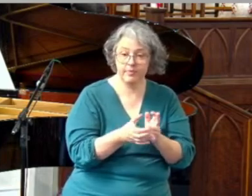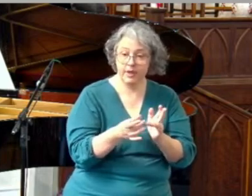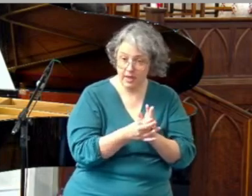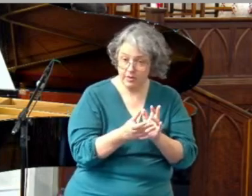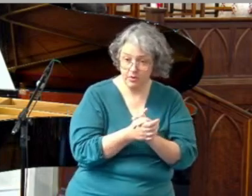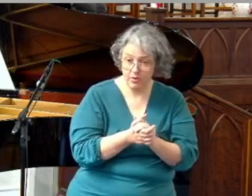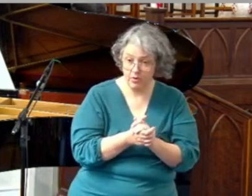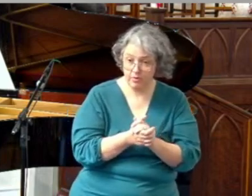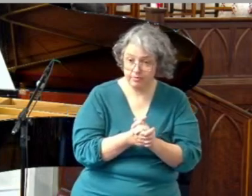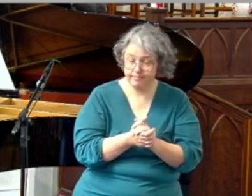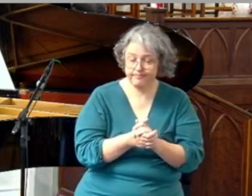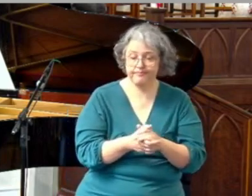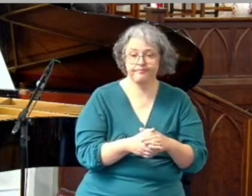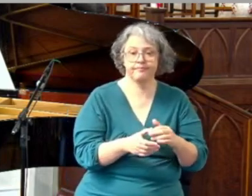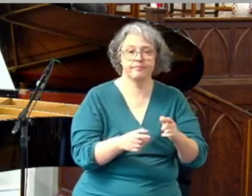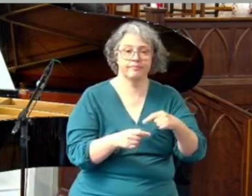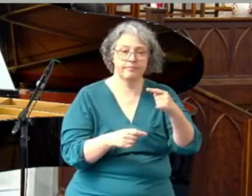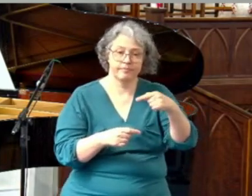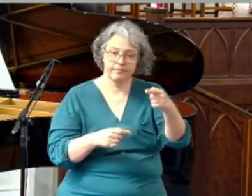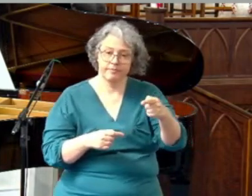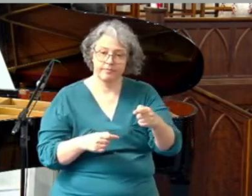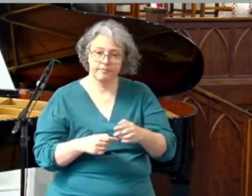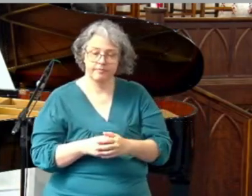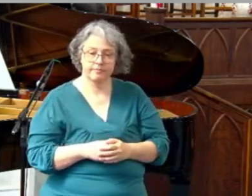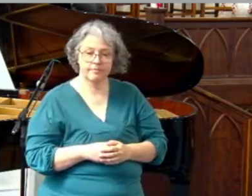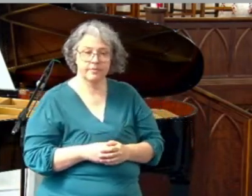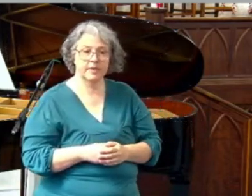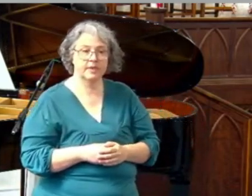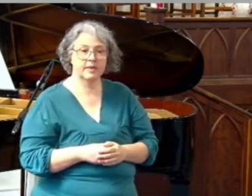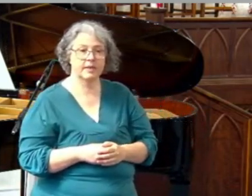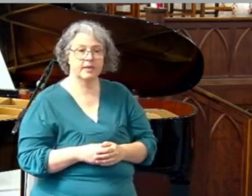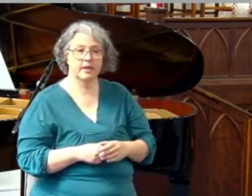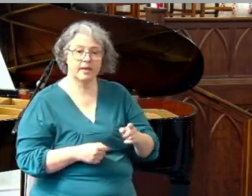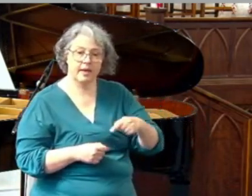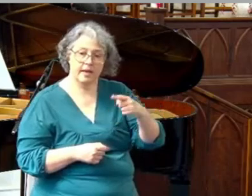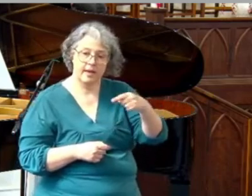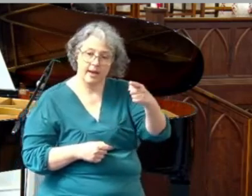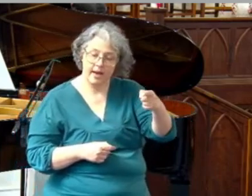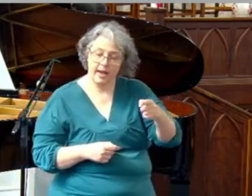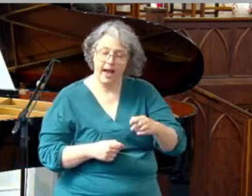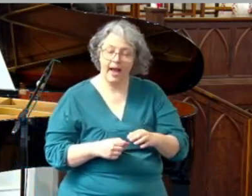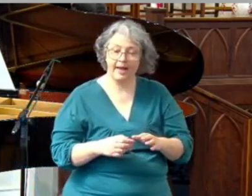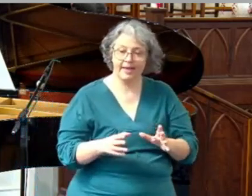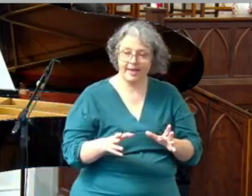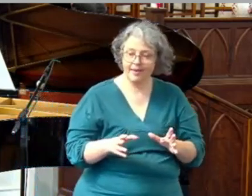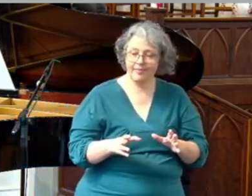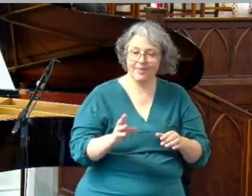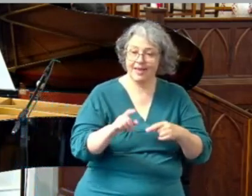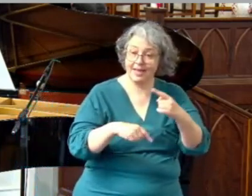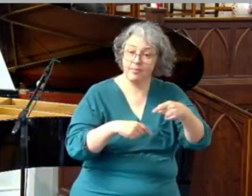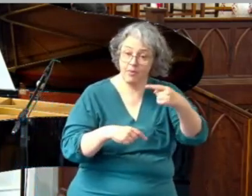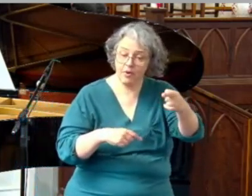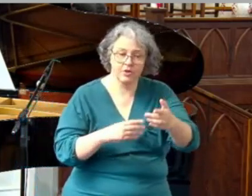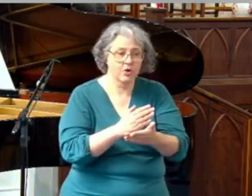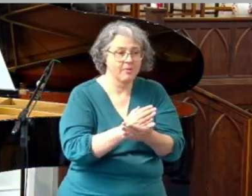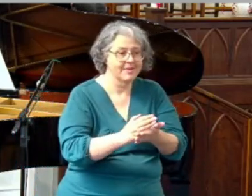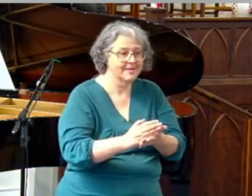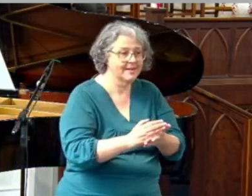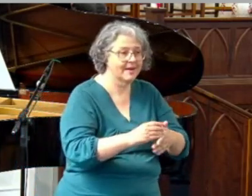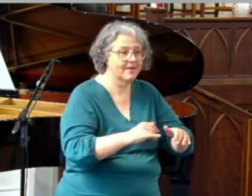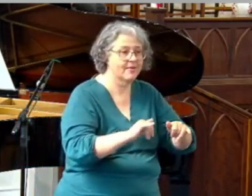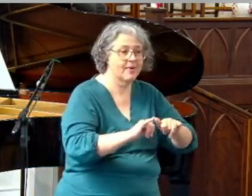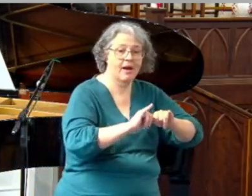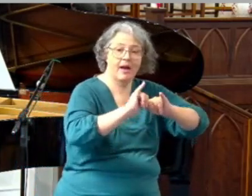assumiram um estilo de vida onde as chaves de casa e a sala de jantar tem sido um ambiente onde pessoas